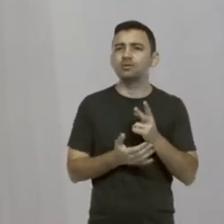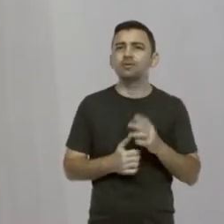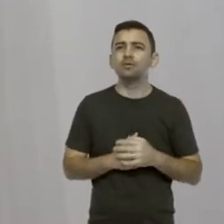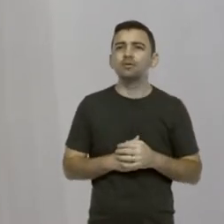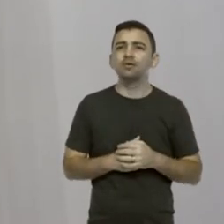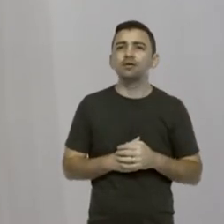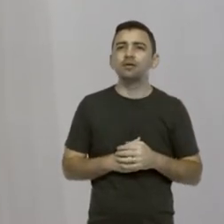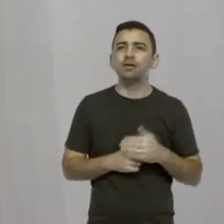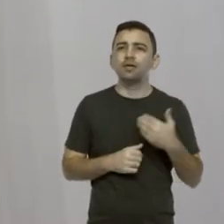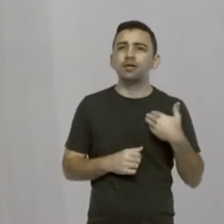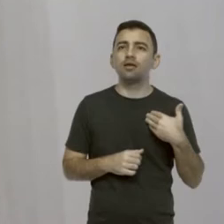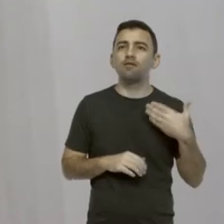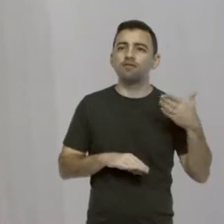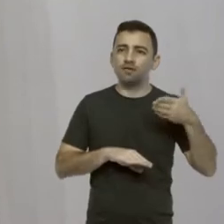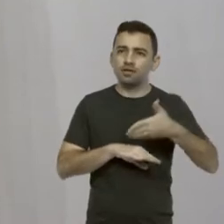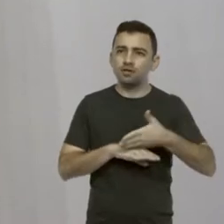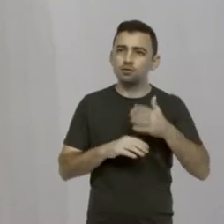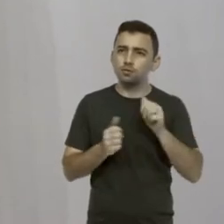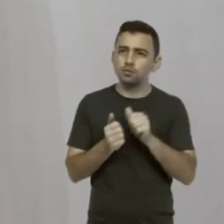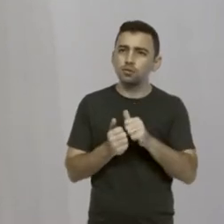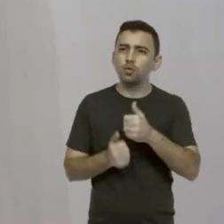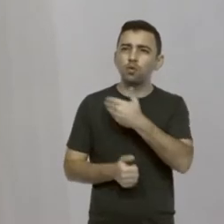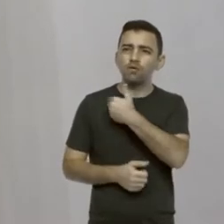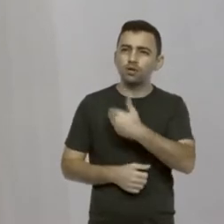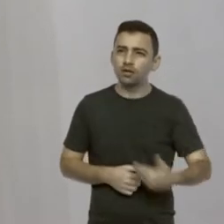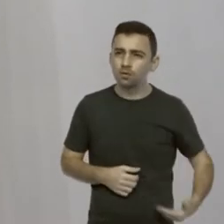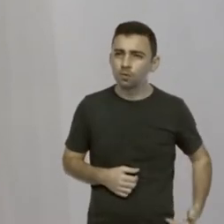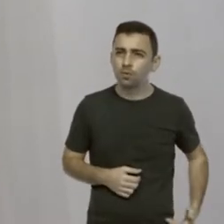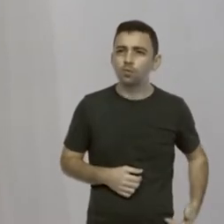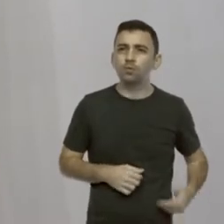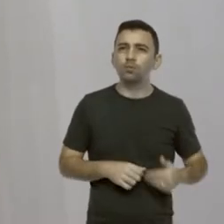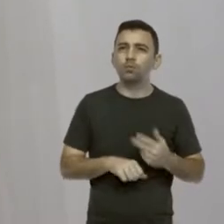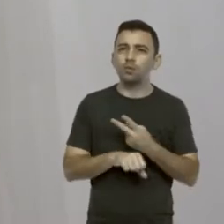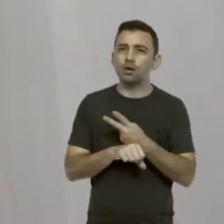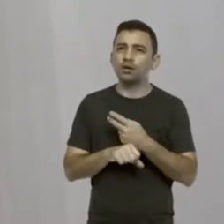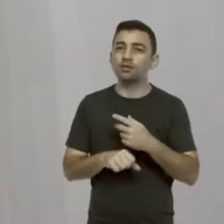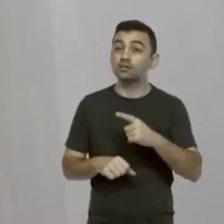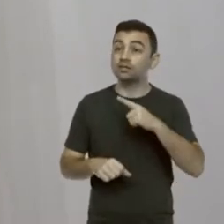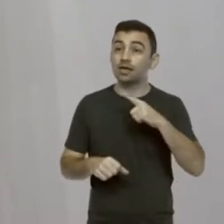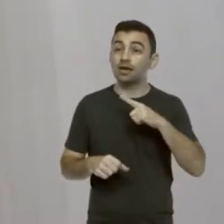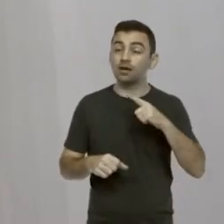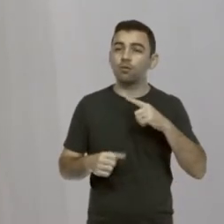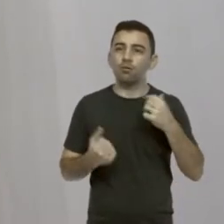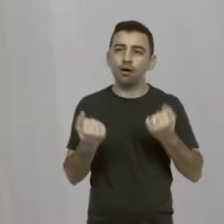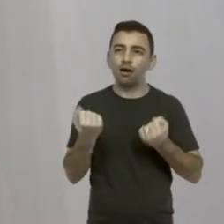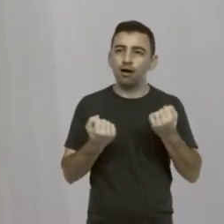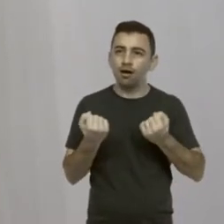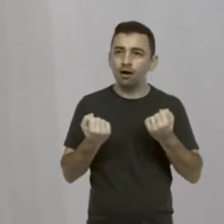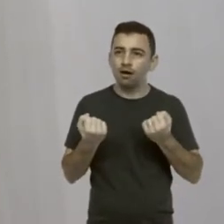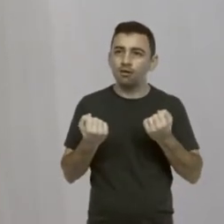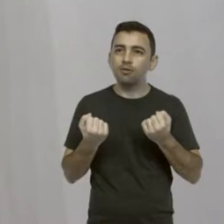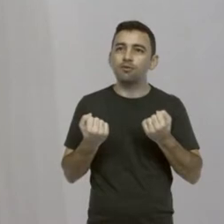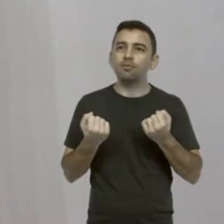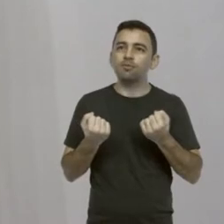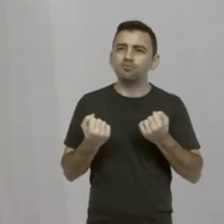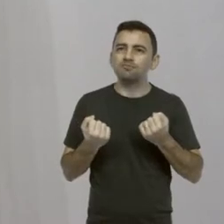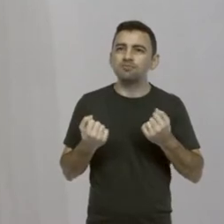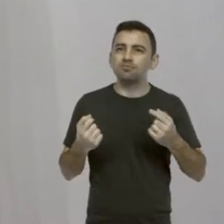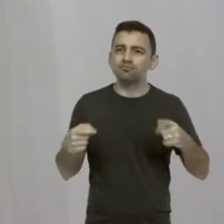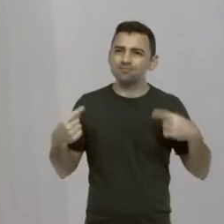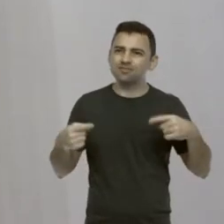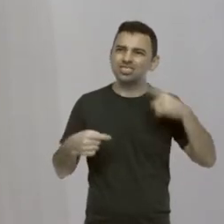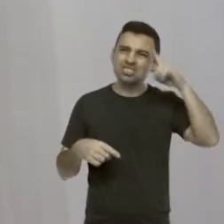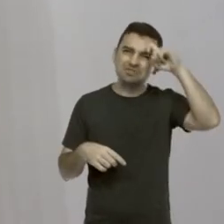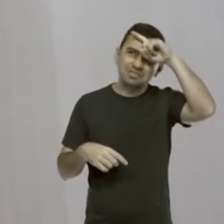Estado, junto procurar os governadores. Na época nós vinha com a picape traçada, hein, presidente? Não era como hoje, não. Era difícil passar por Nova